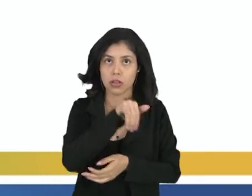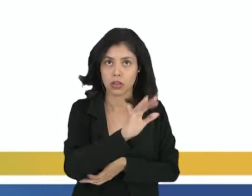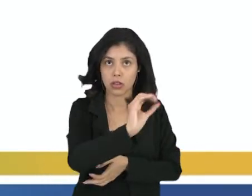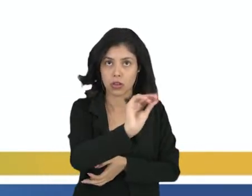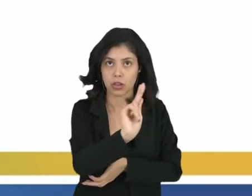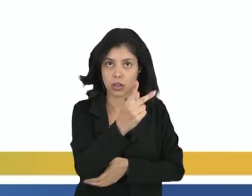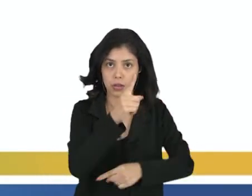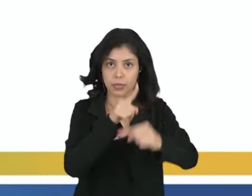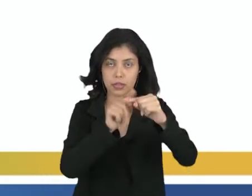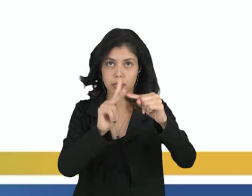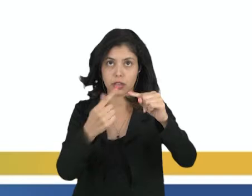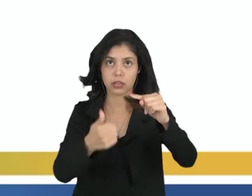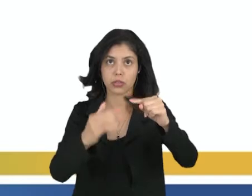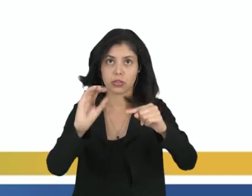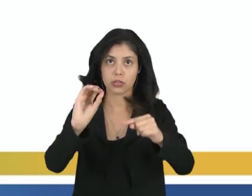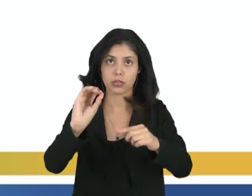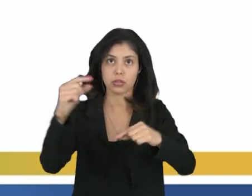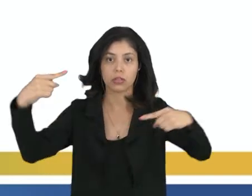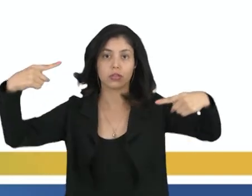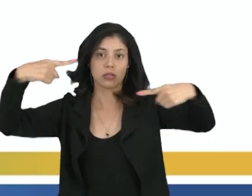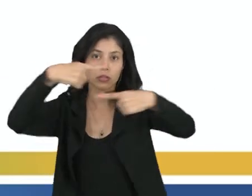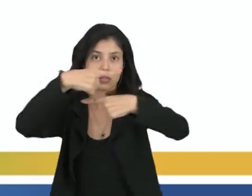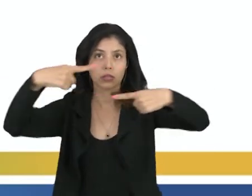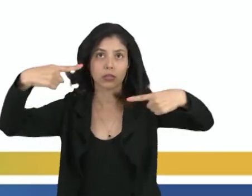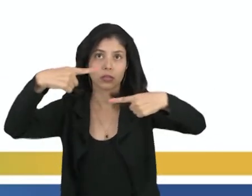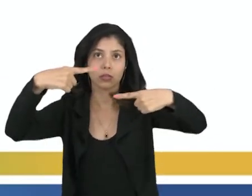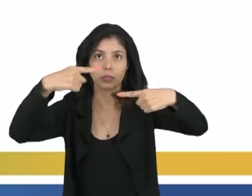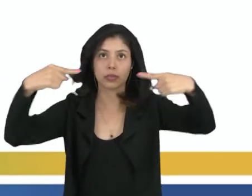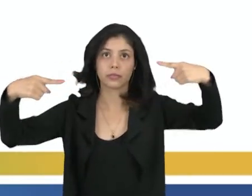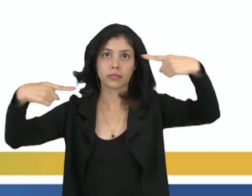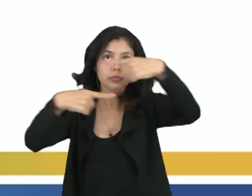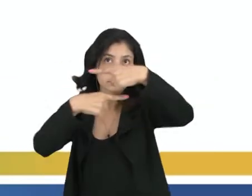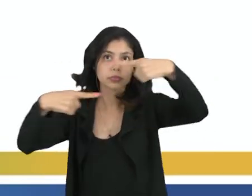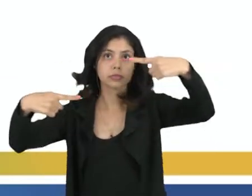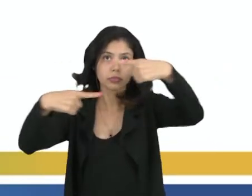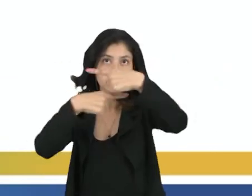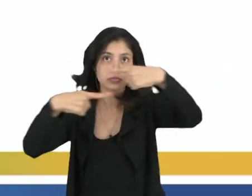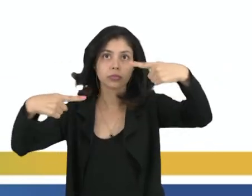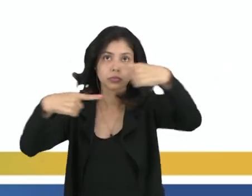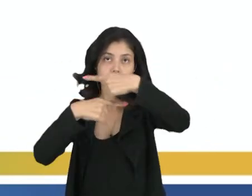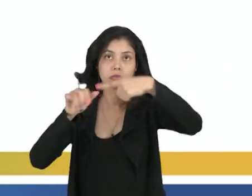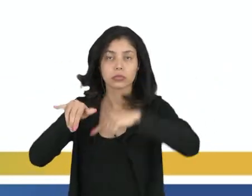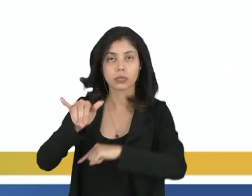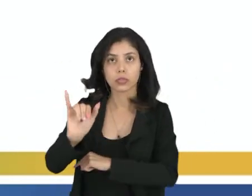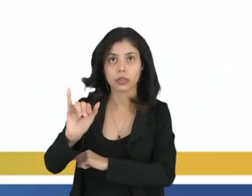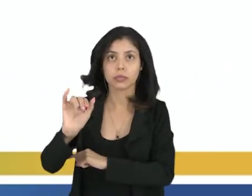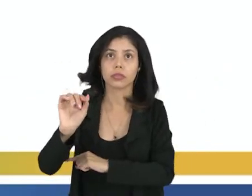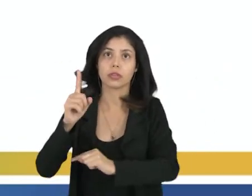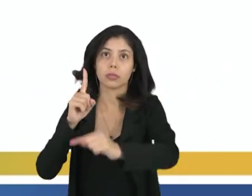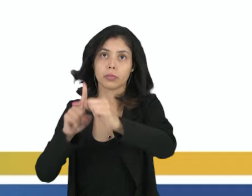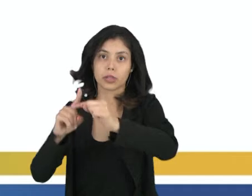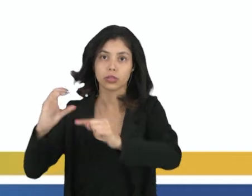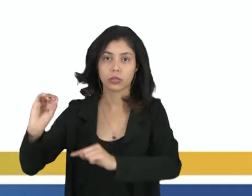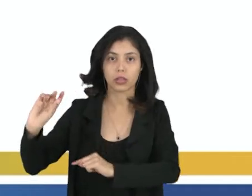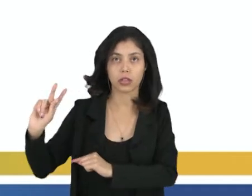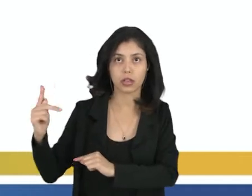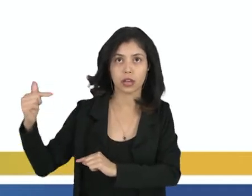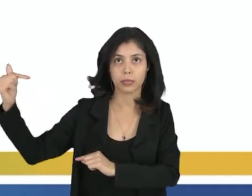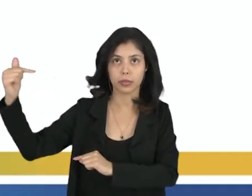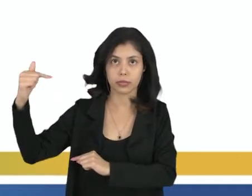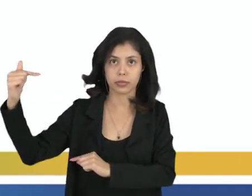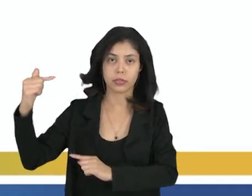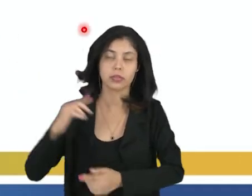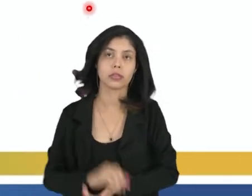dissociação. Nós temos aqui dissociação ocorre nas bases, então a gente tem uma base qualquer reagindo com a água e